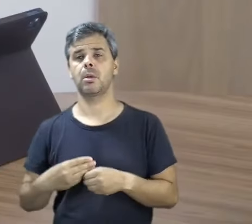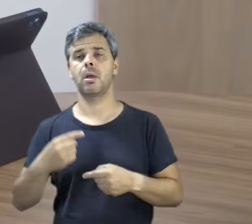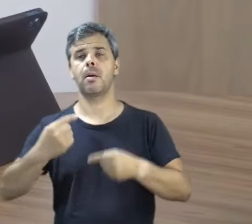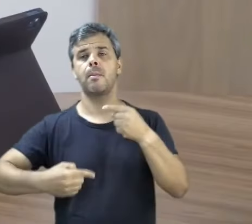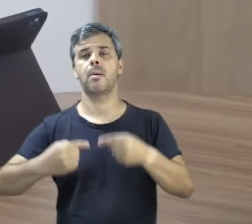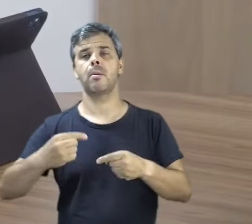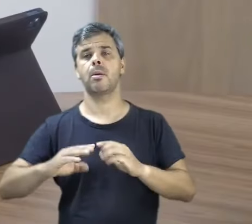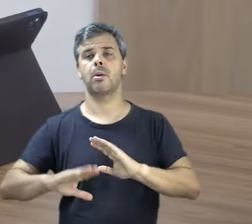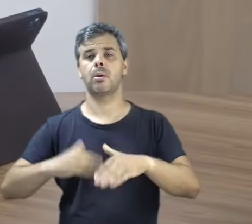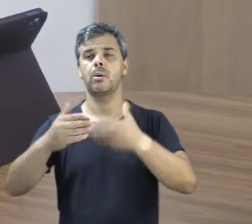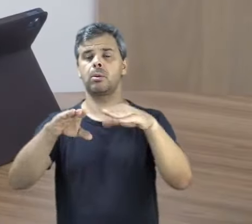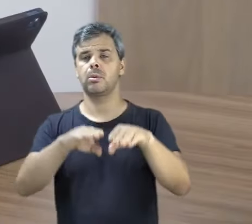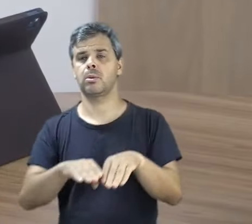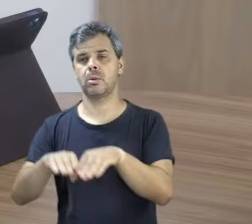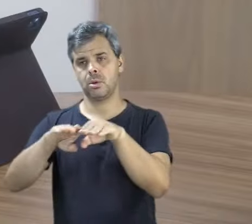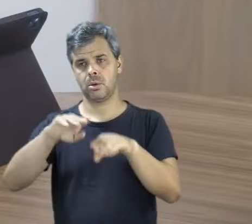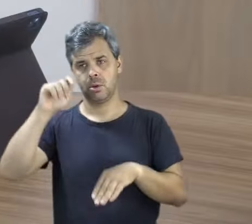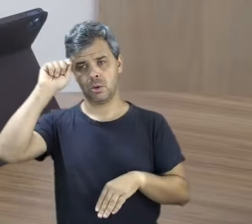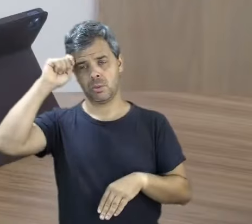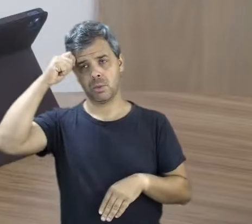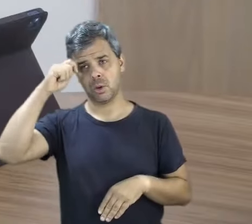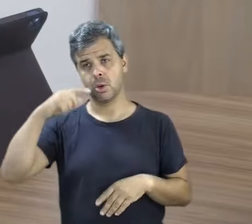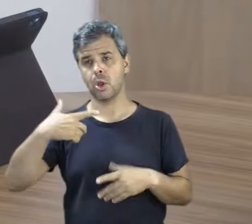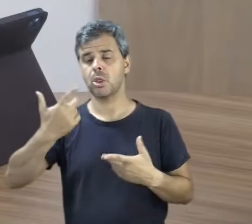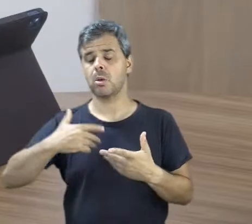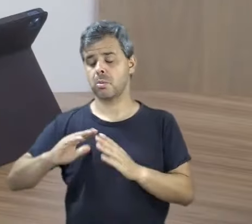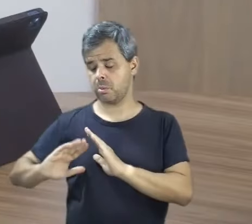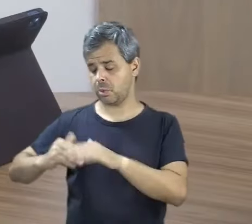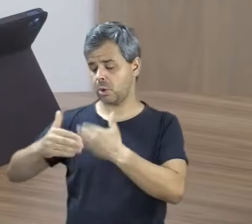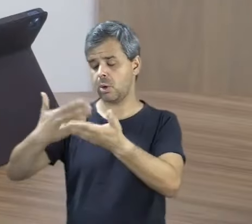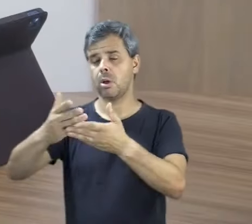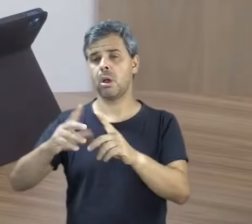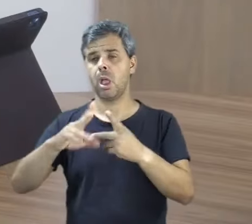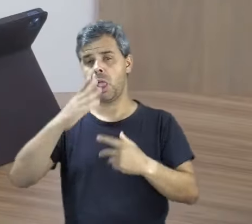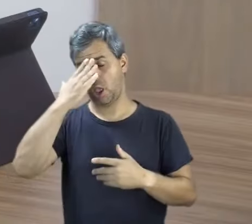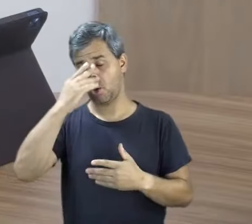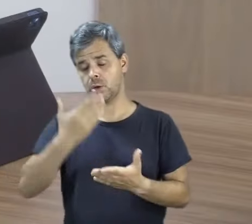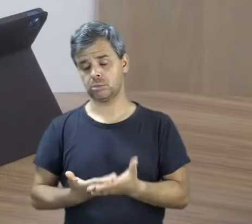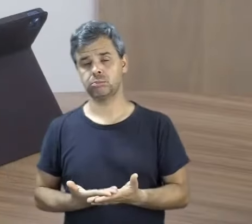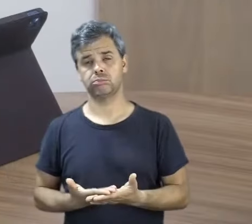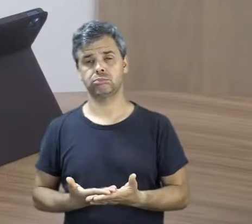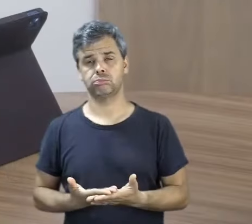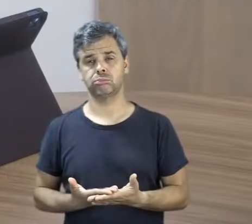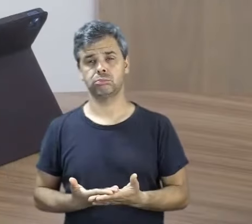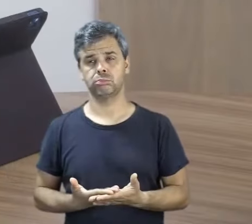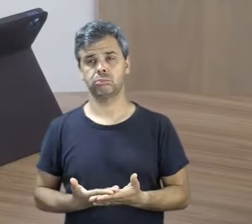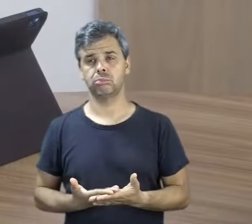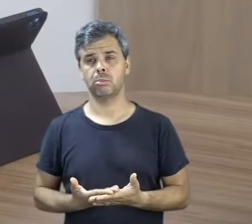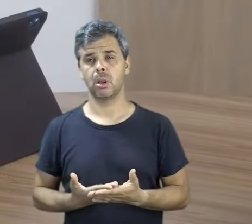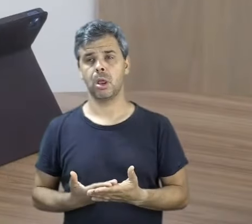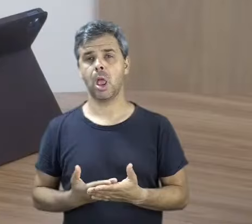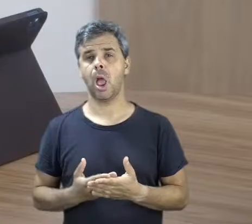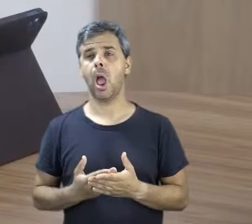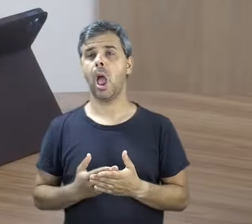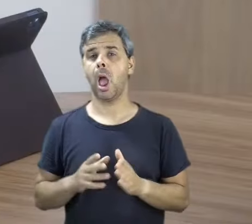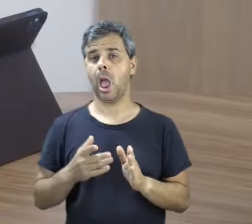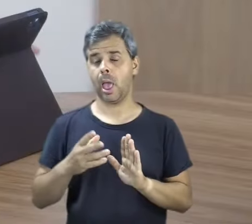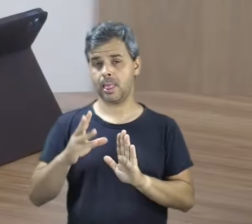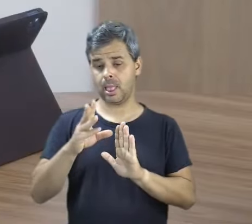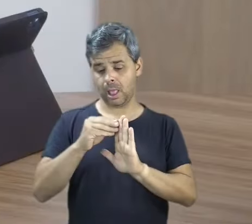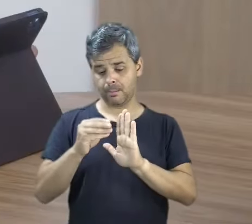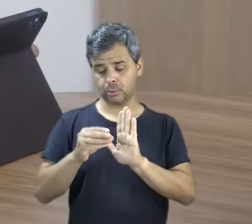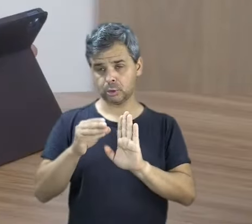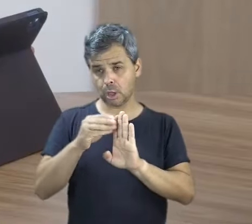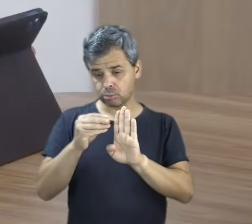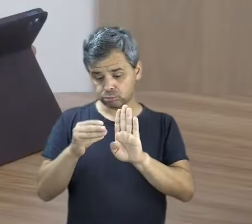políticas de promoção da igualdade racial. Então a gente sai desse processo. Eu acredito que no caderno final, na proposta